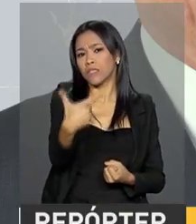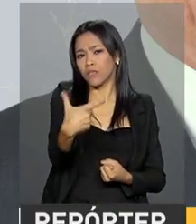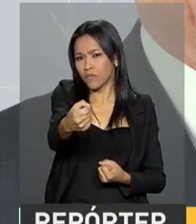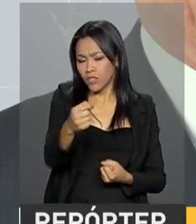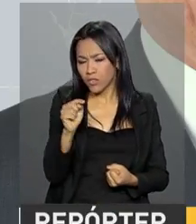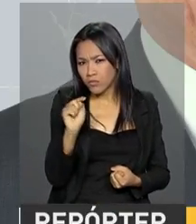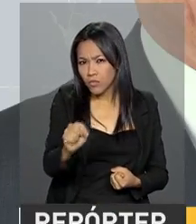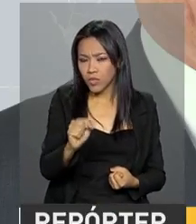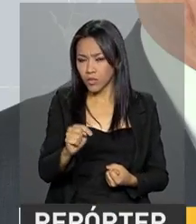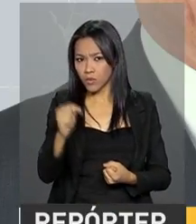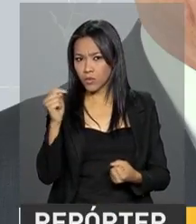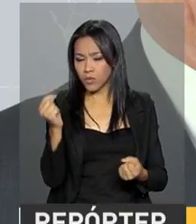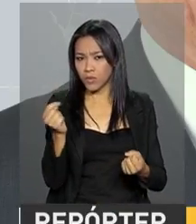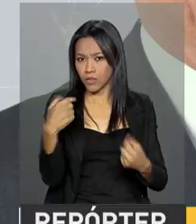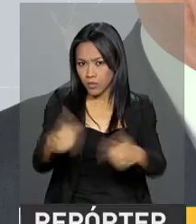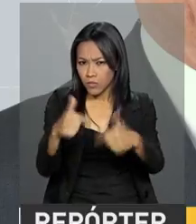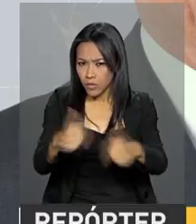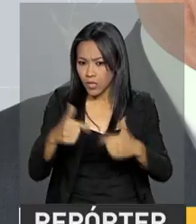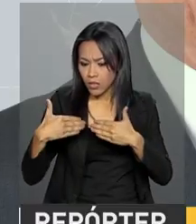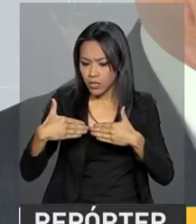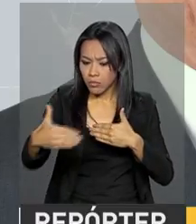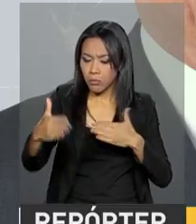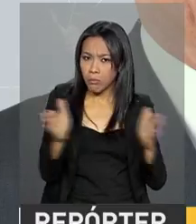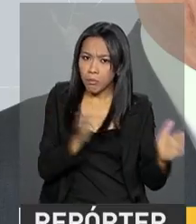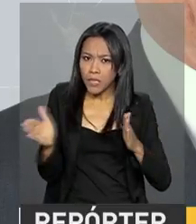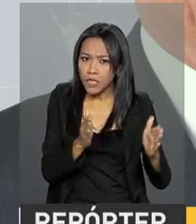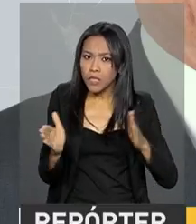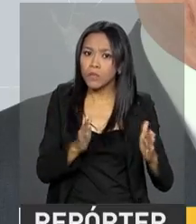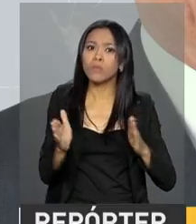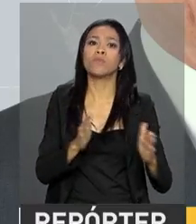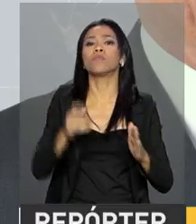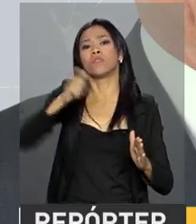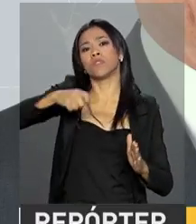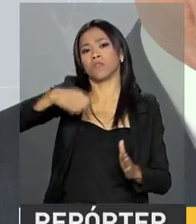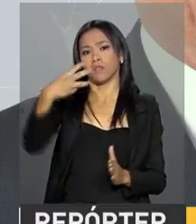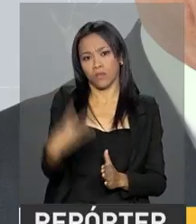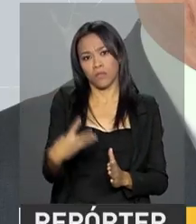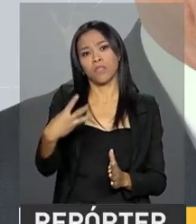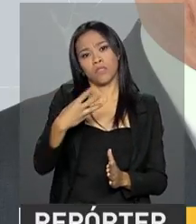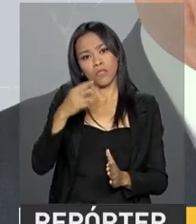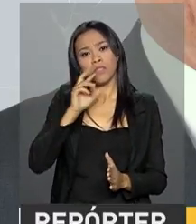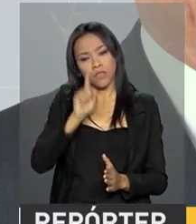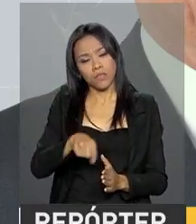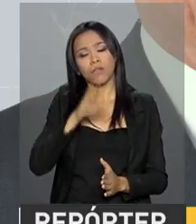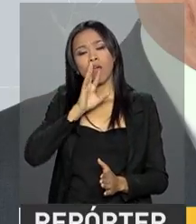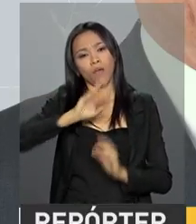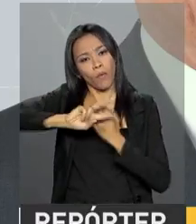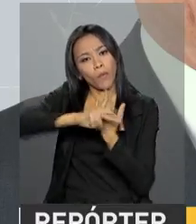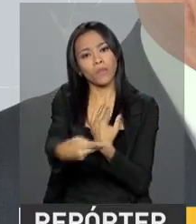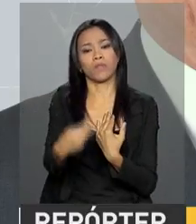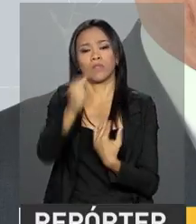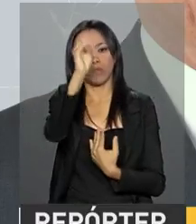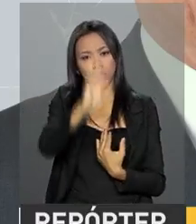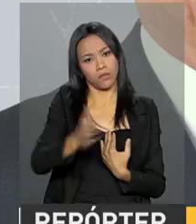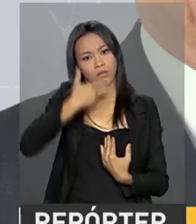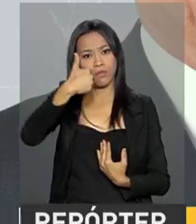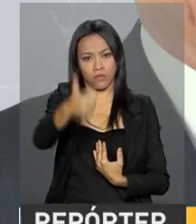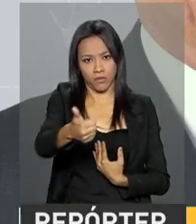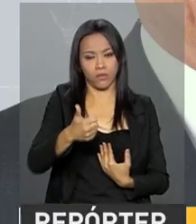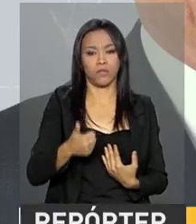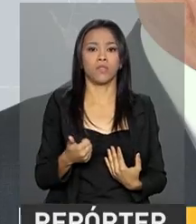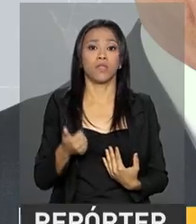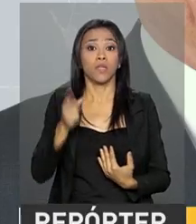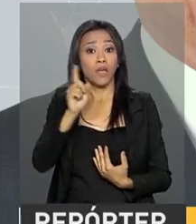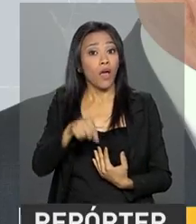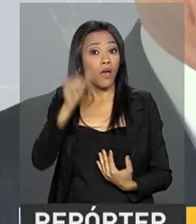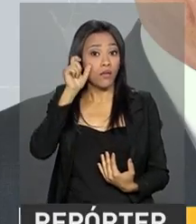nesses 90 dias, né? Também revelação de que o Brasil está melhorando. Nós todos estamos impressionadíssimos com o